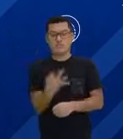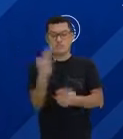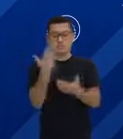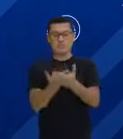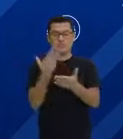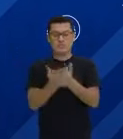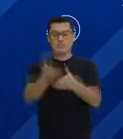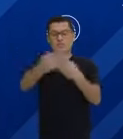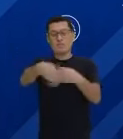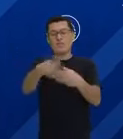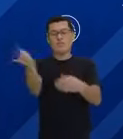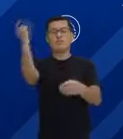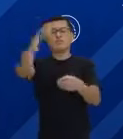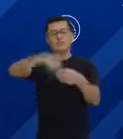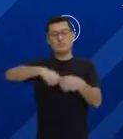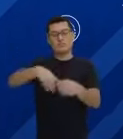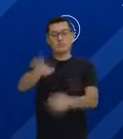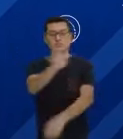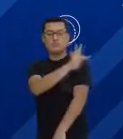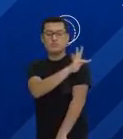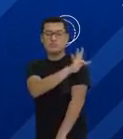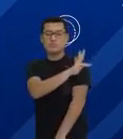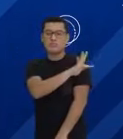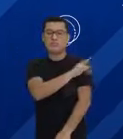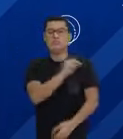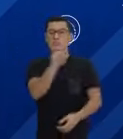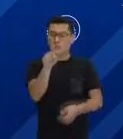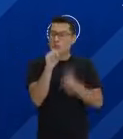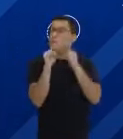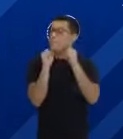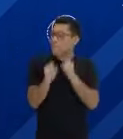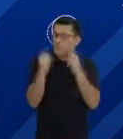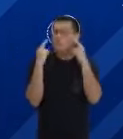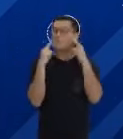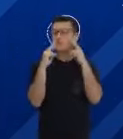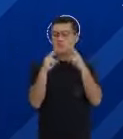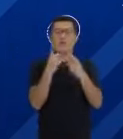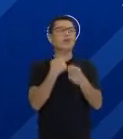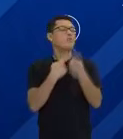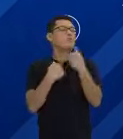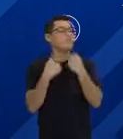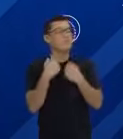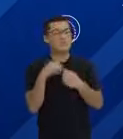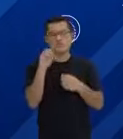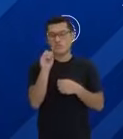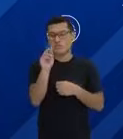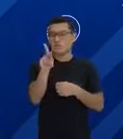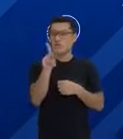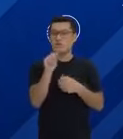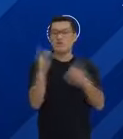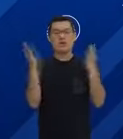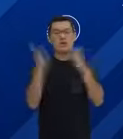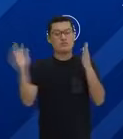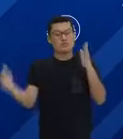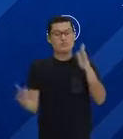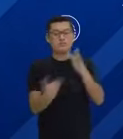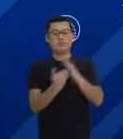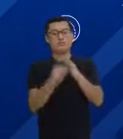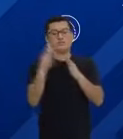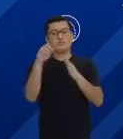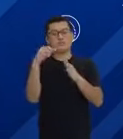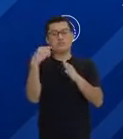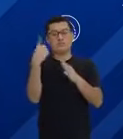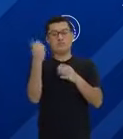desta prova é voltada para o ensino fundamental então você pode assistir às aulas à vontade ok a gente vai fazer agora um breve